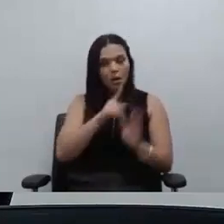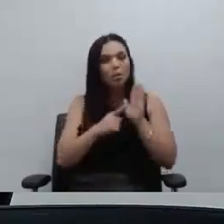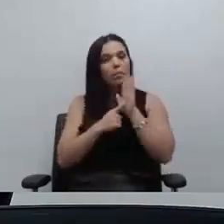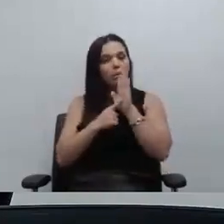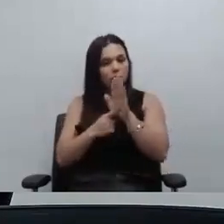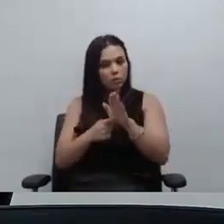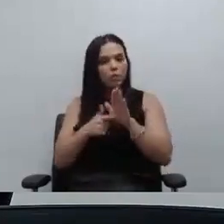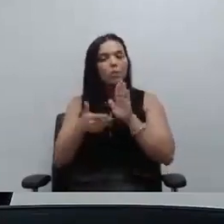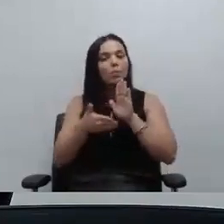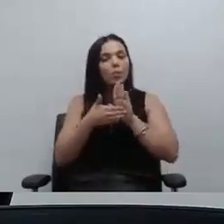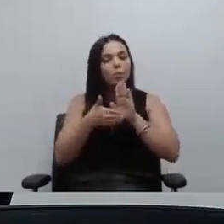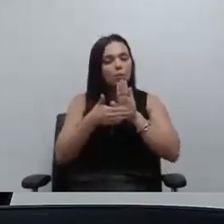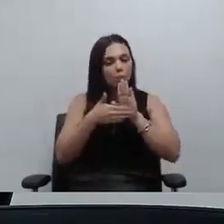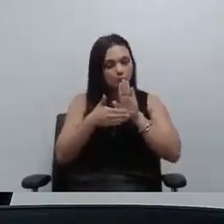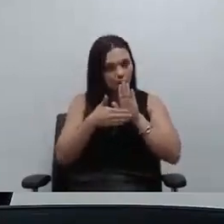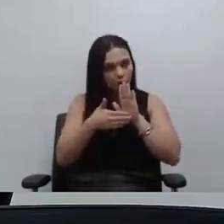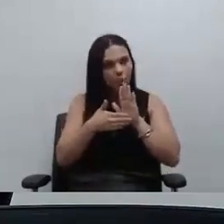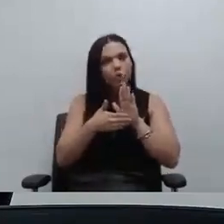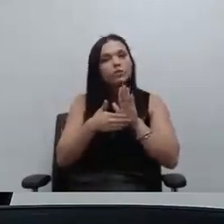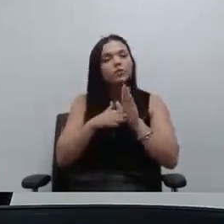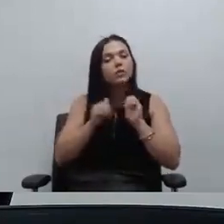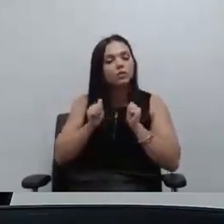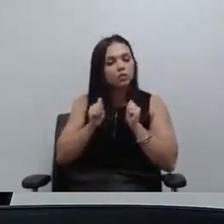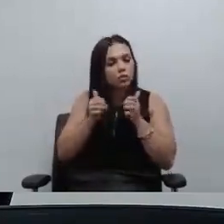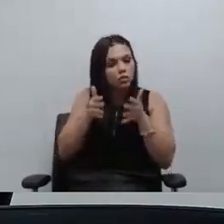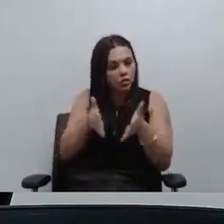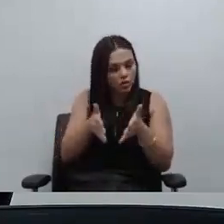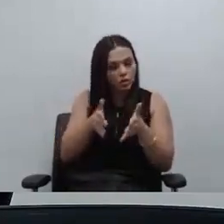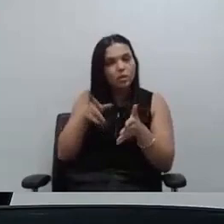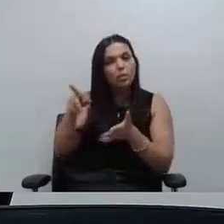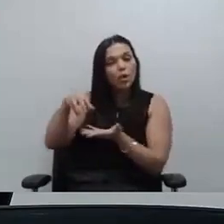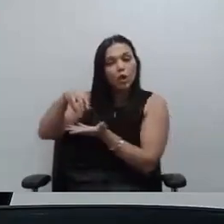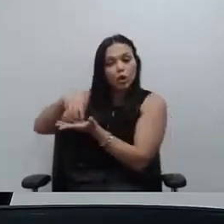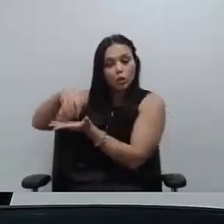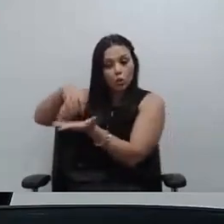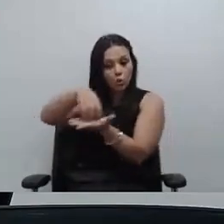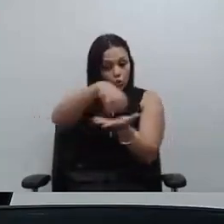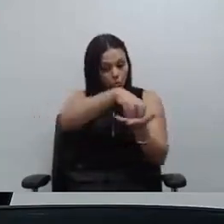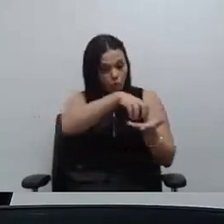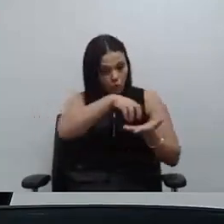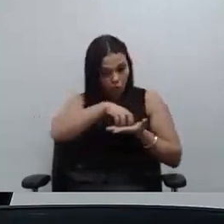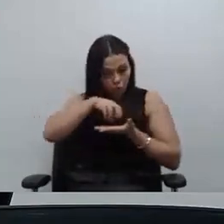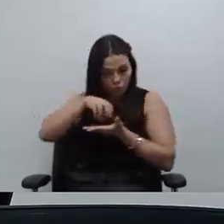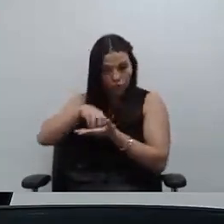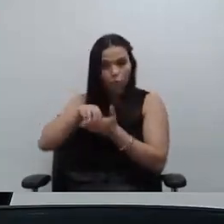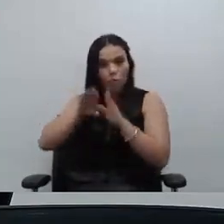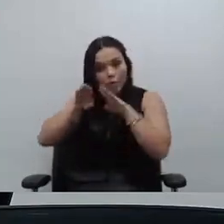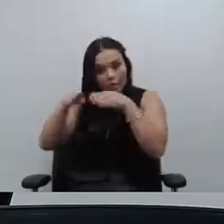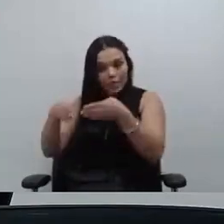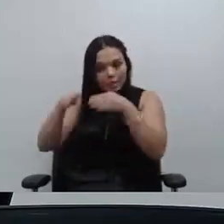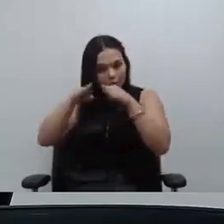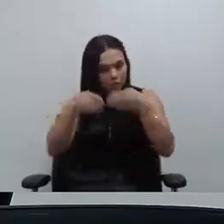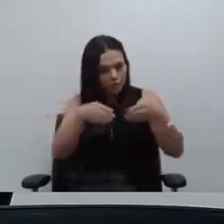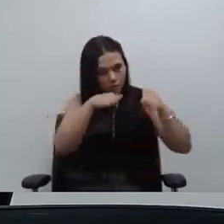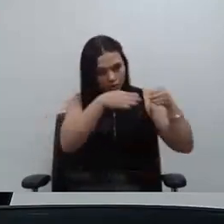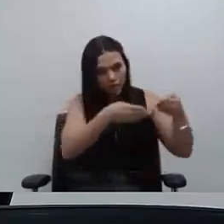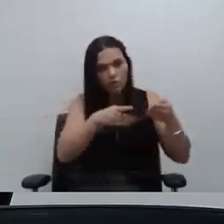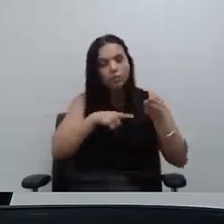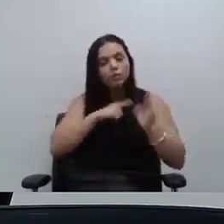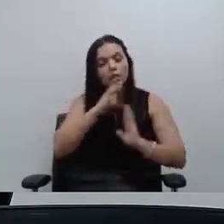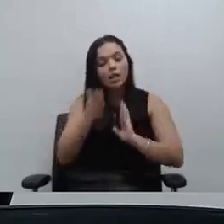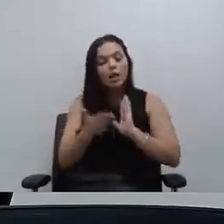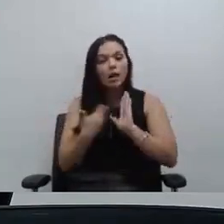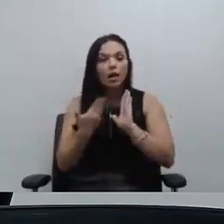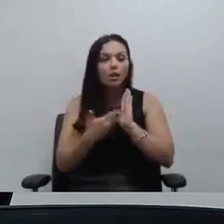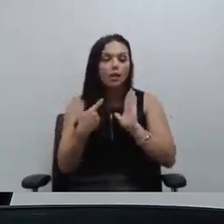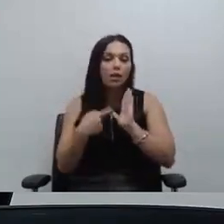Esse plano de atuação foi submetido à consulta aos núcleos especializados que sugeriram breves alterações de redação no caderno de proposta.